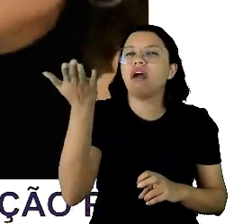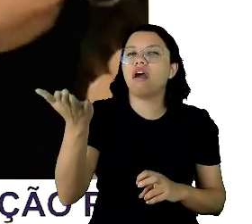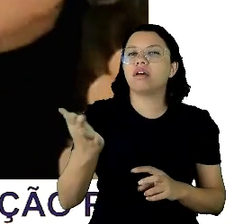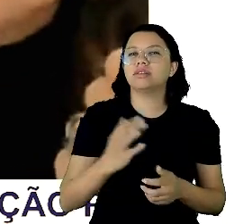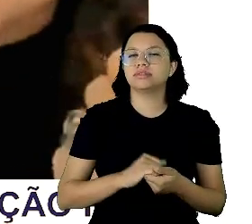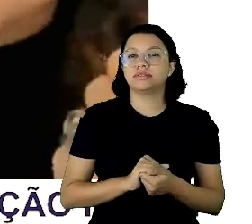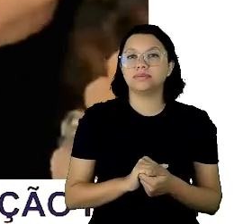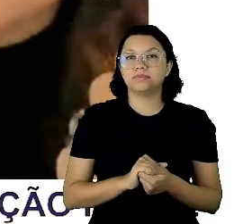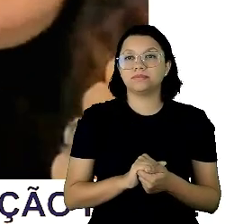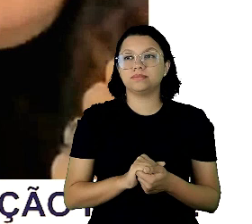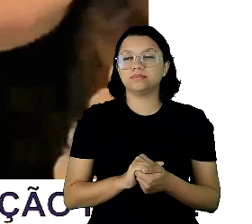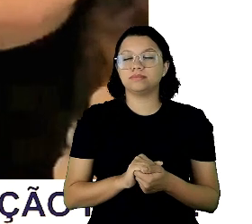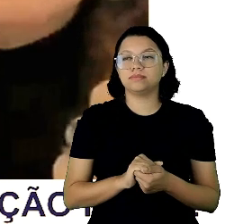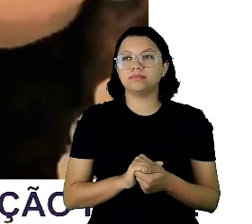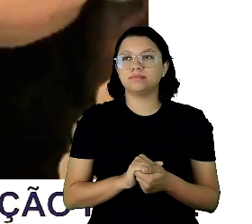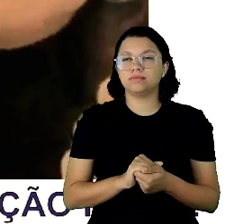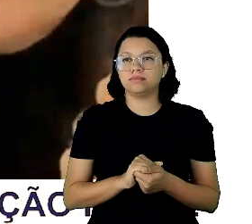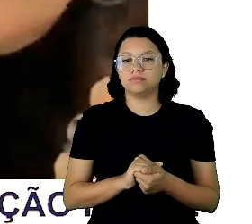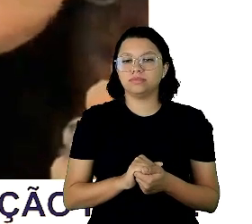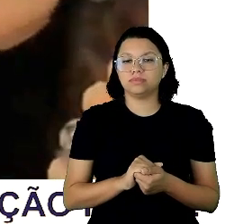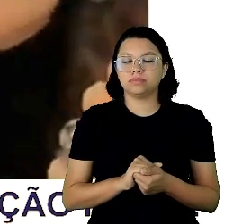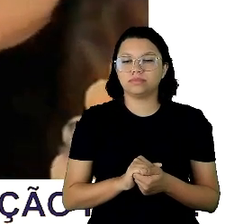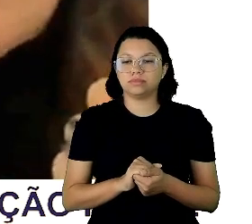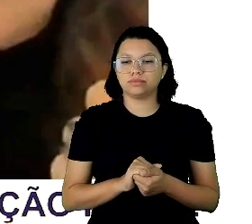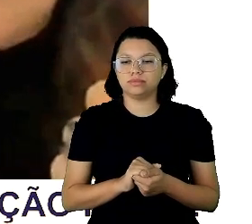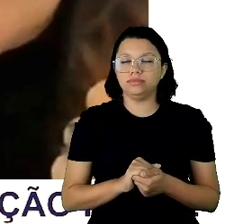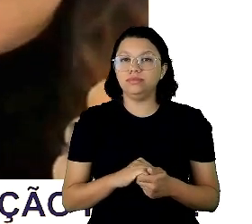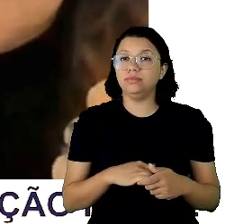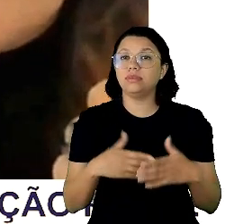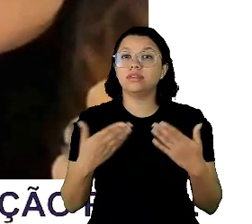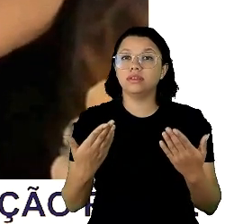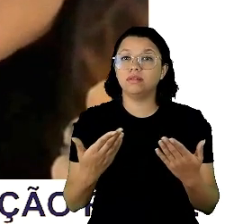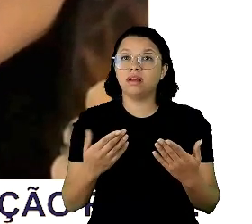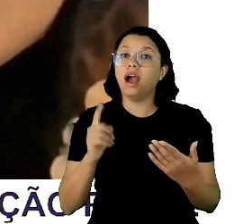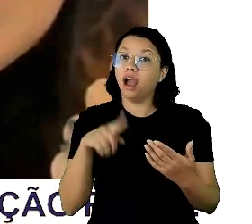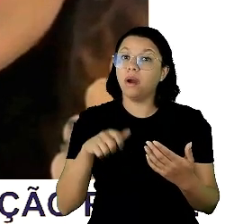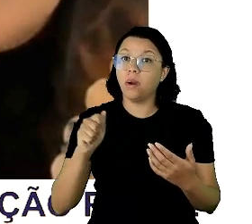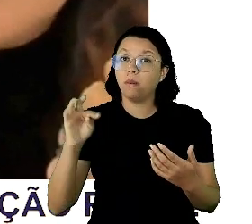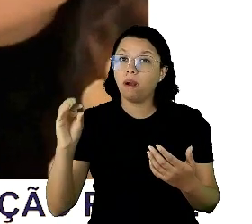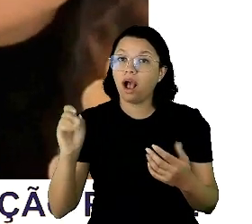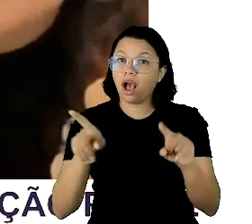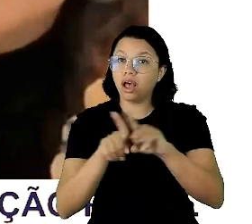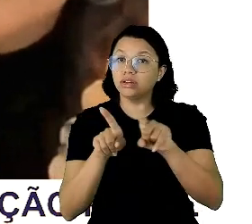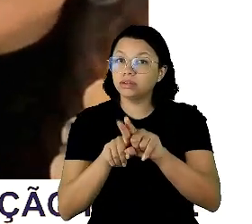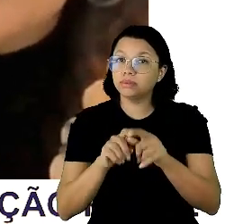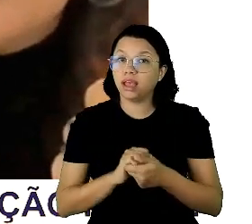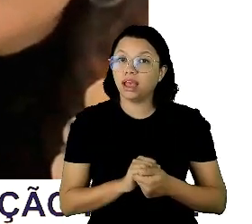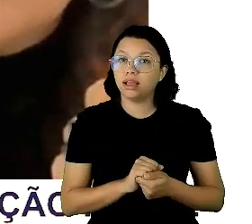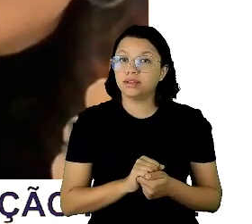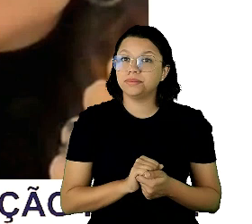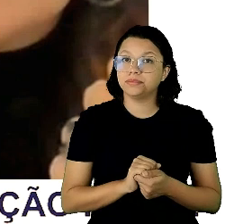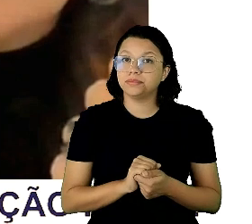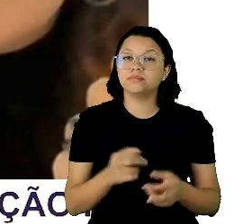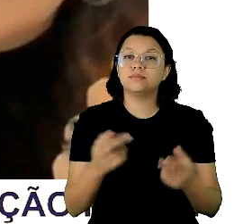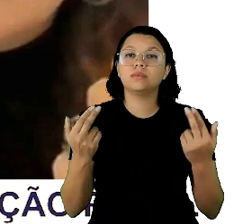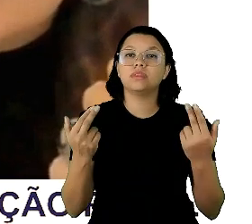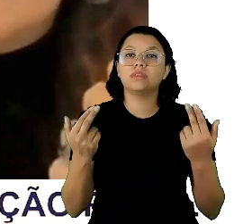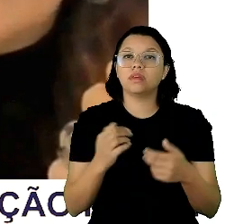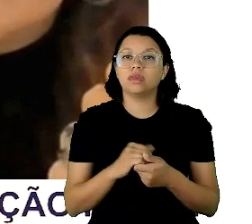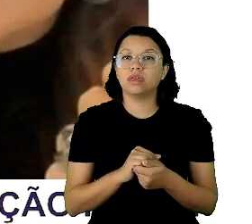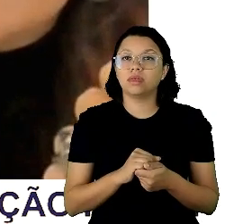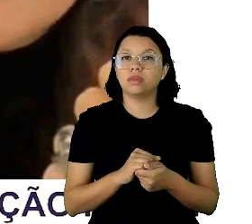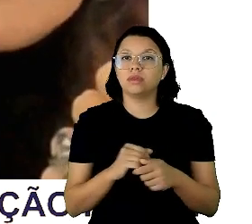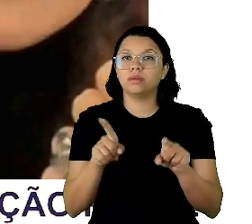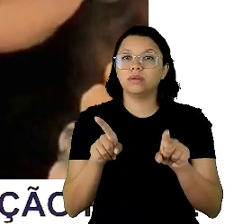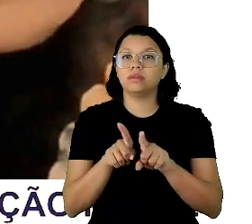Está sem som. Tá sem som. Isso não deixa de ser um ato, né? É um ato, assim como também a gente